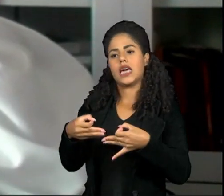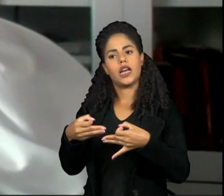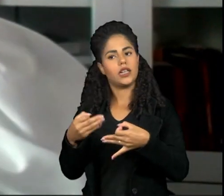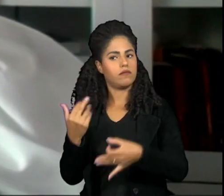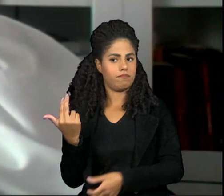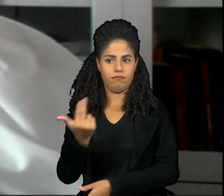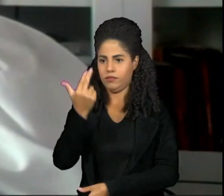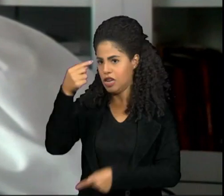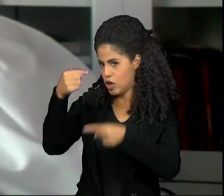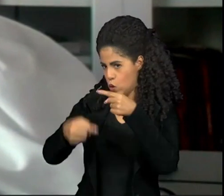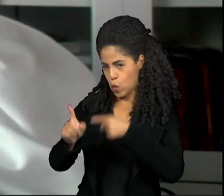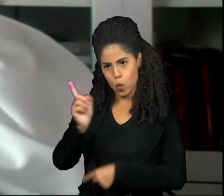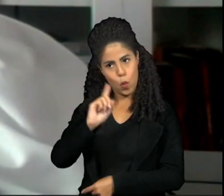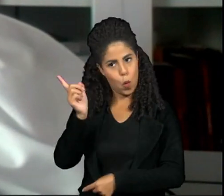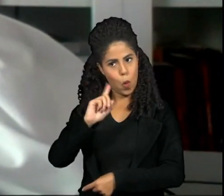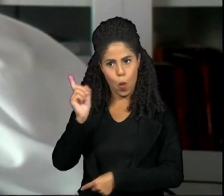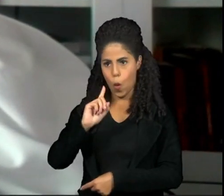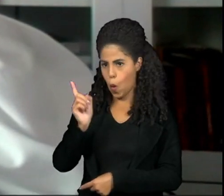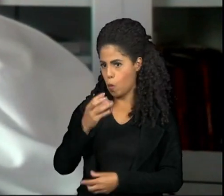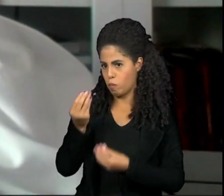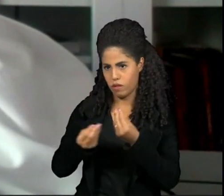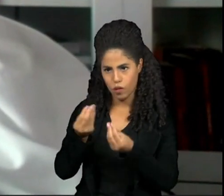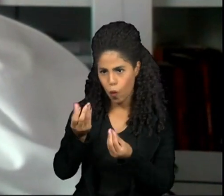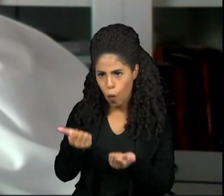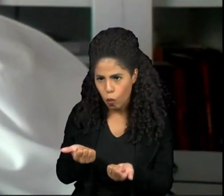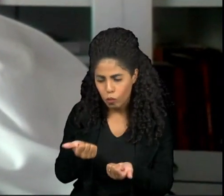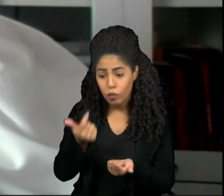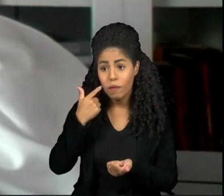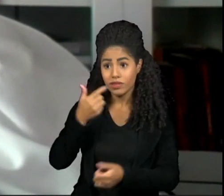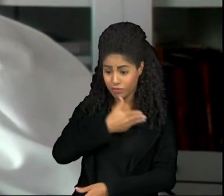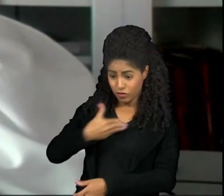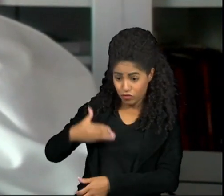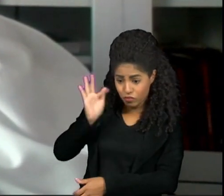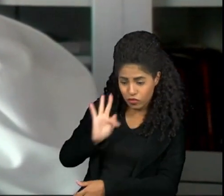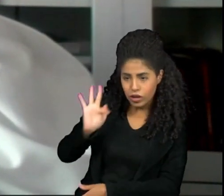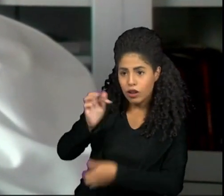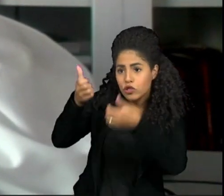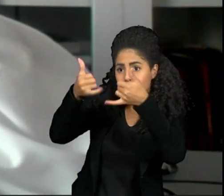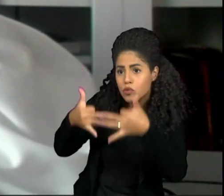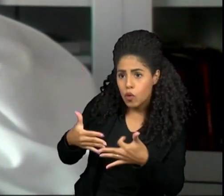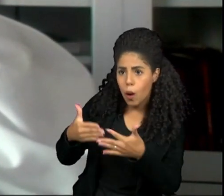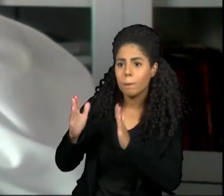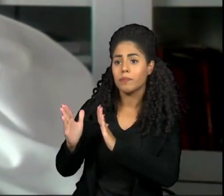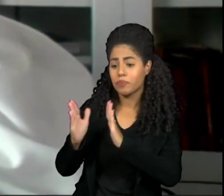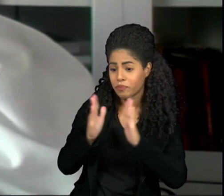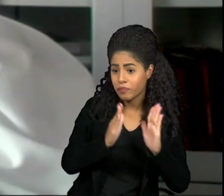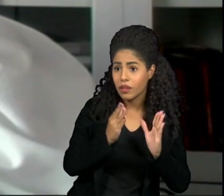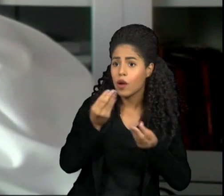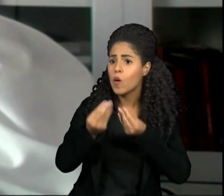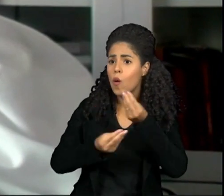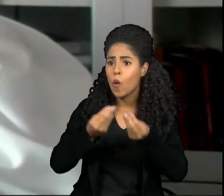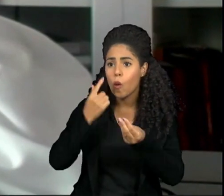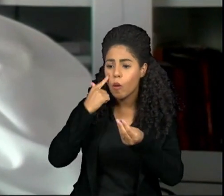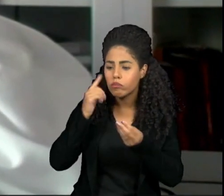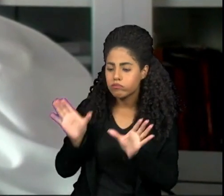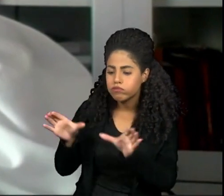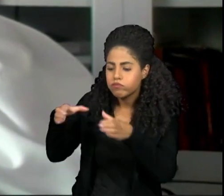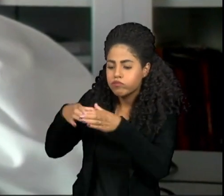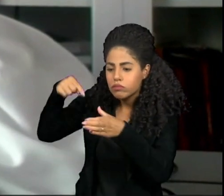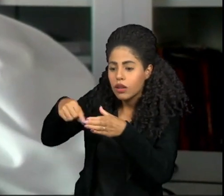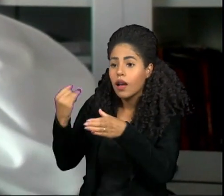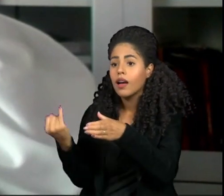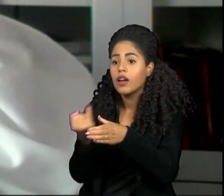proselitismo. E o Supremo Tribunal Federal, ele entendeu que o proselitismo faz parte do núcleo